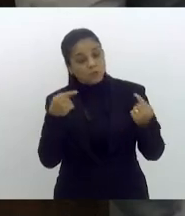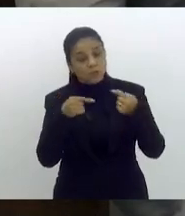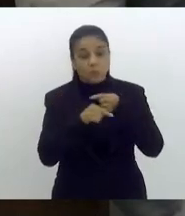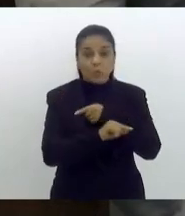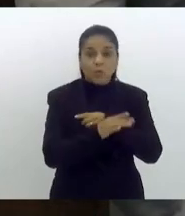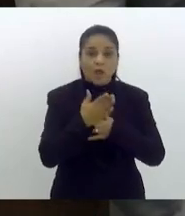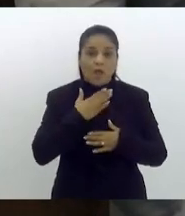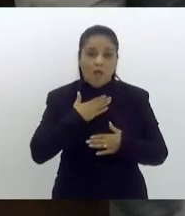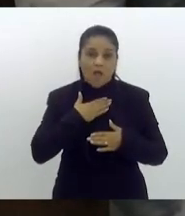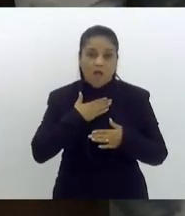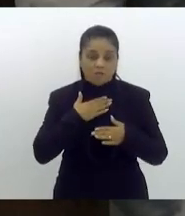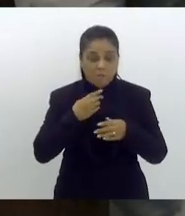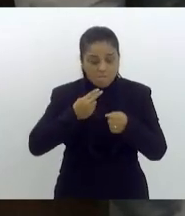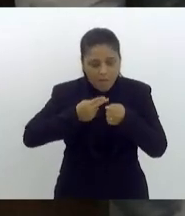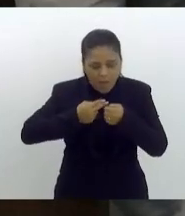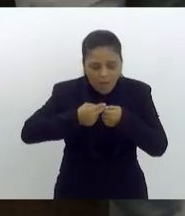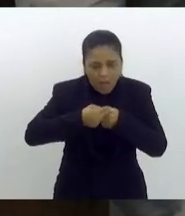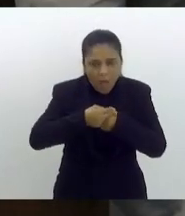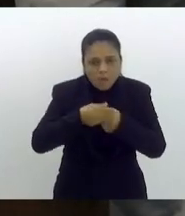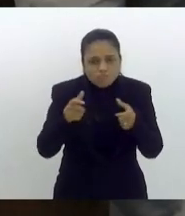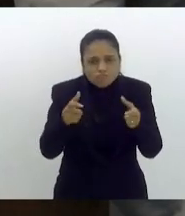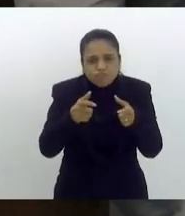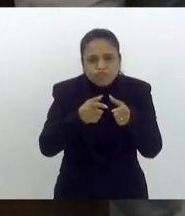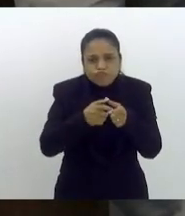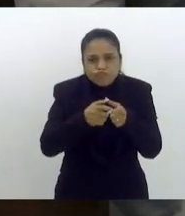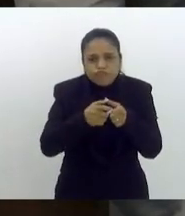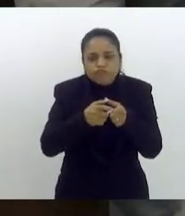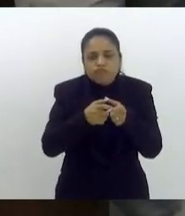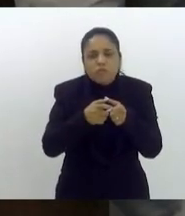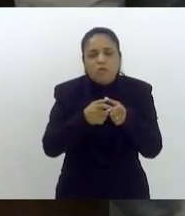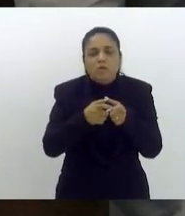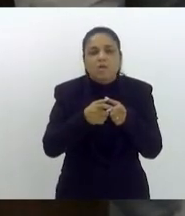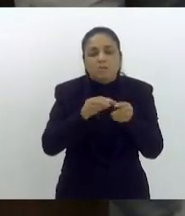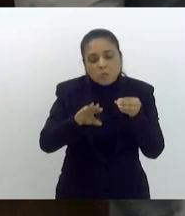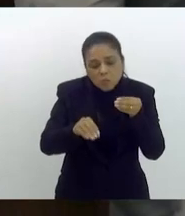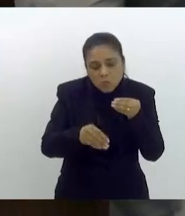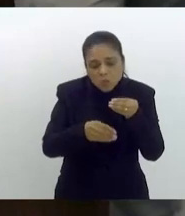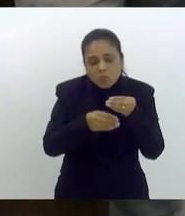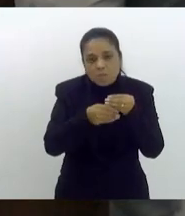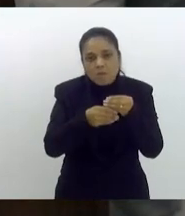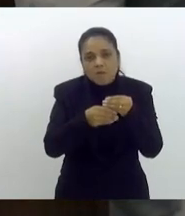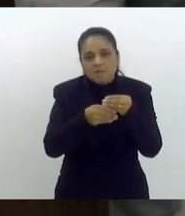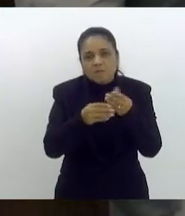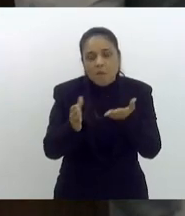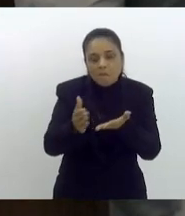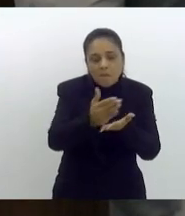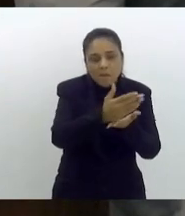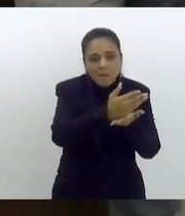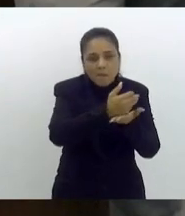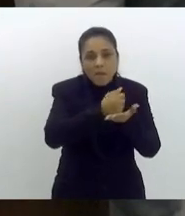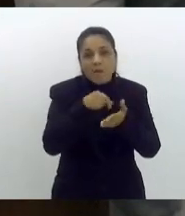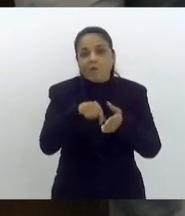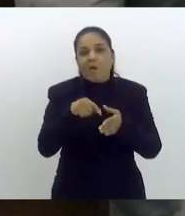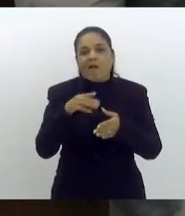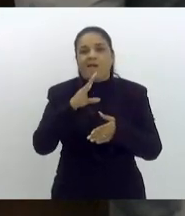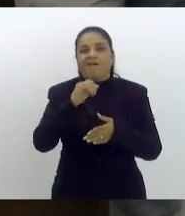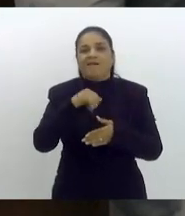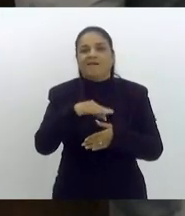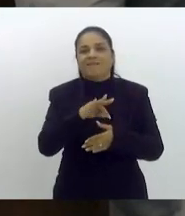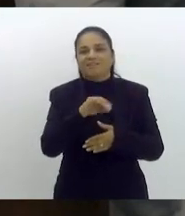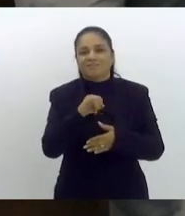bairro né aquela escola do município pequeno que às vezes complementa o faturamento com a cantina